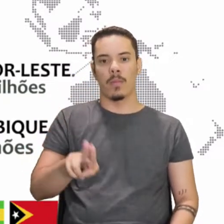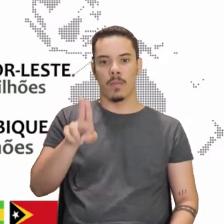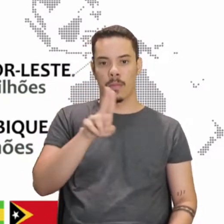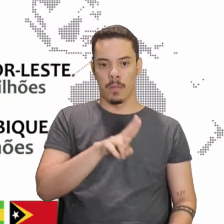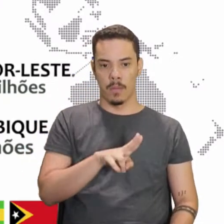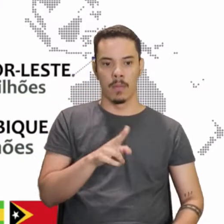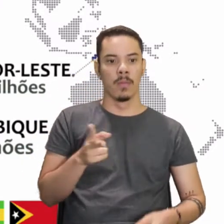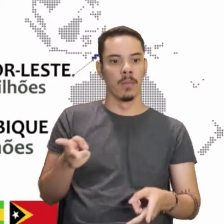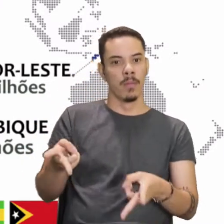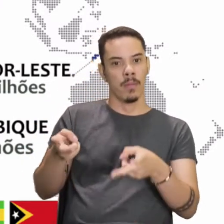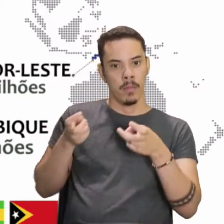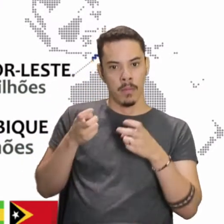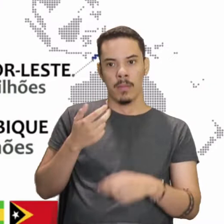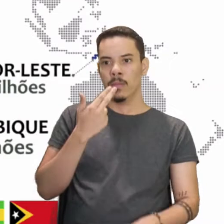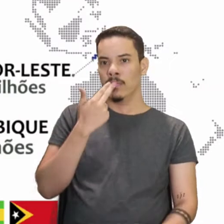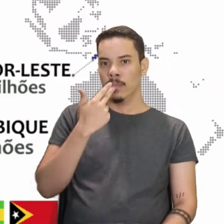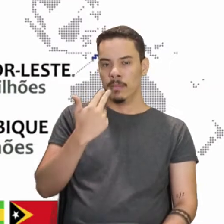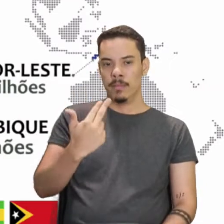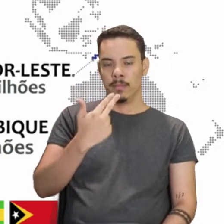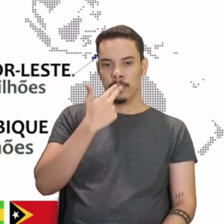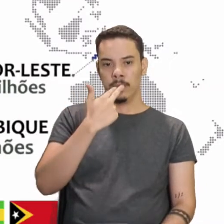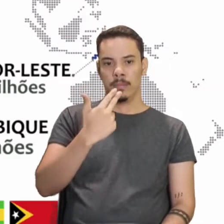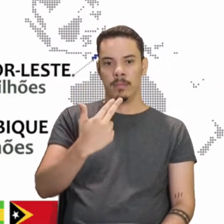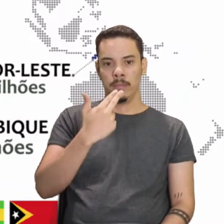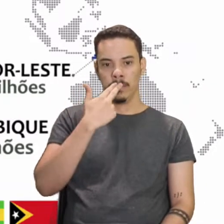e consumidores da língua portuguesa.